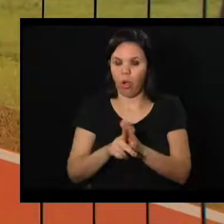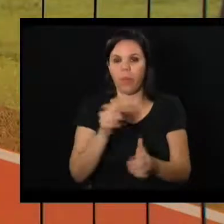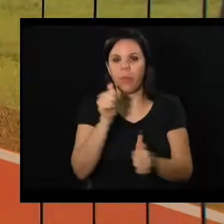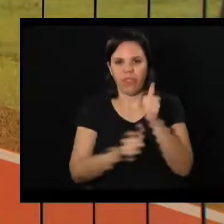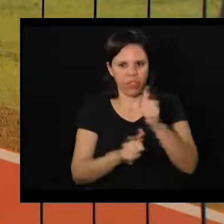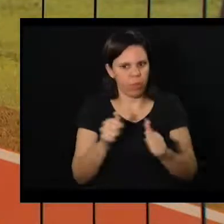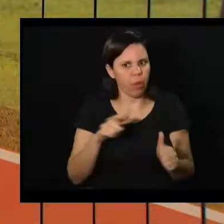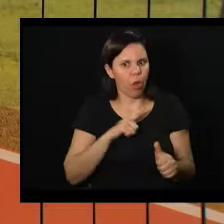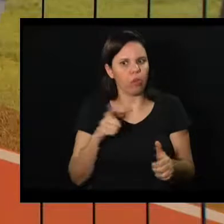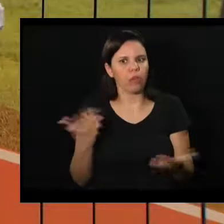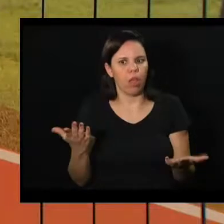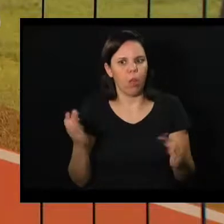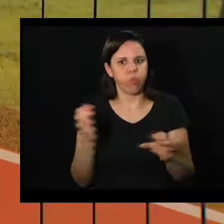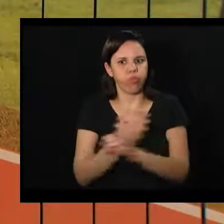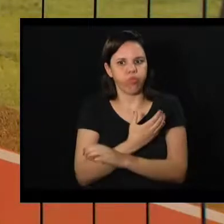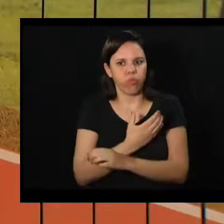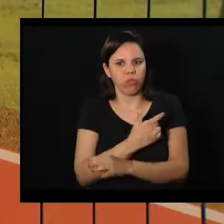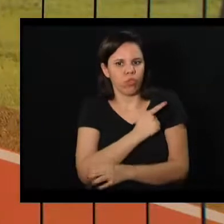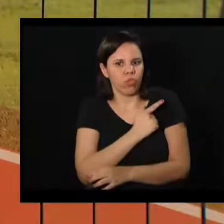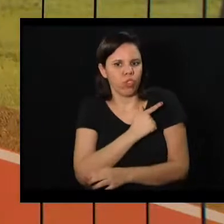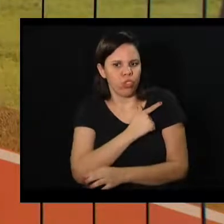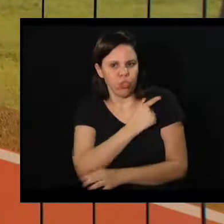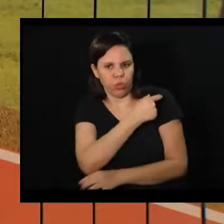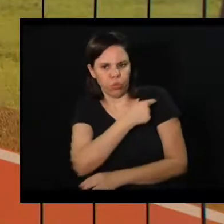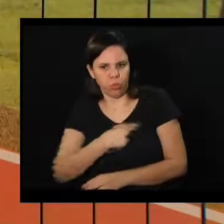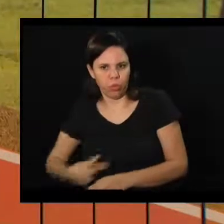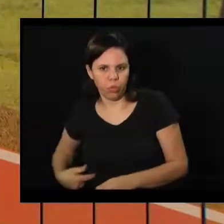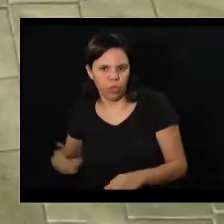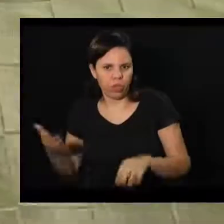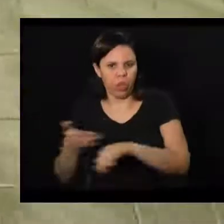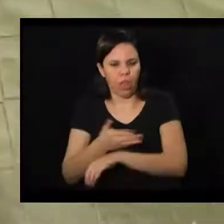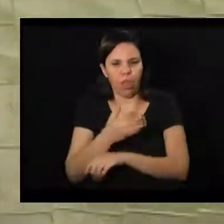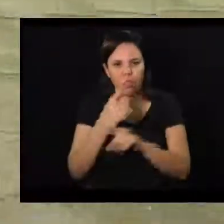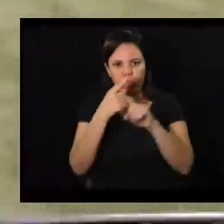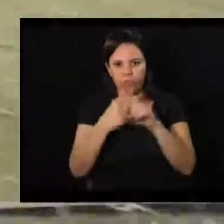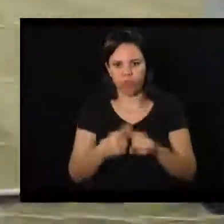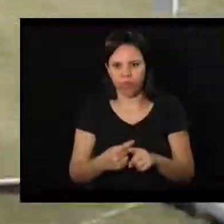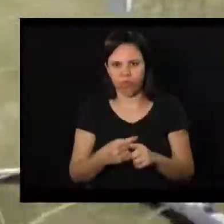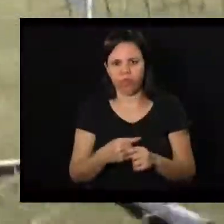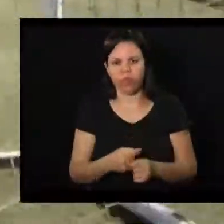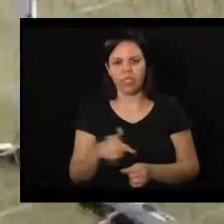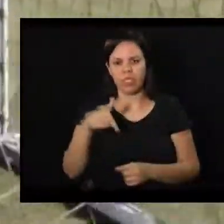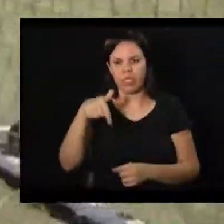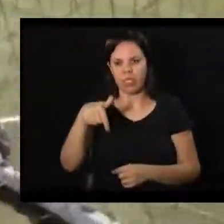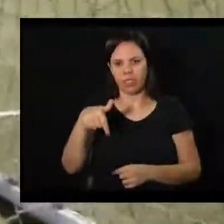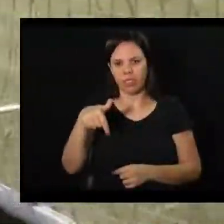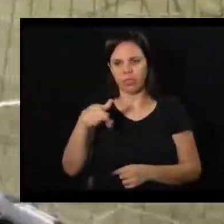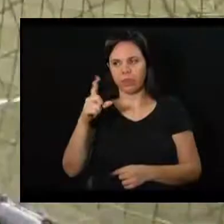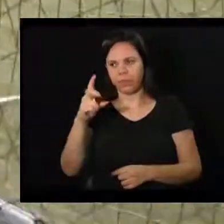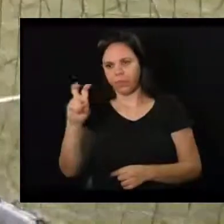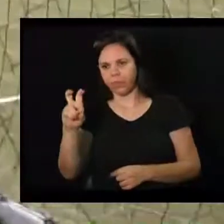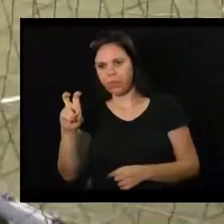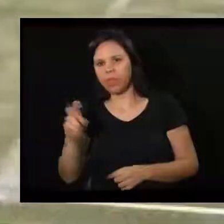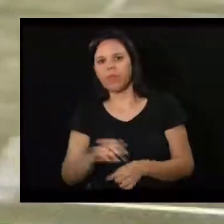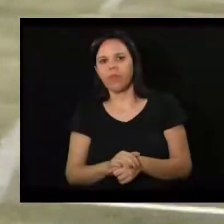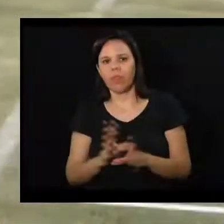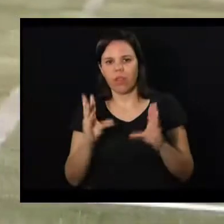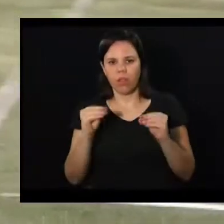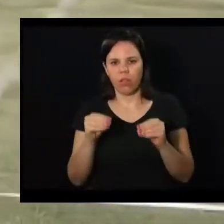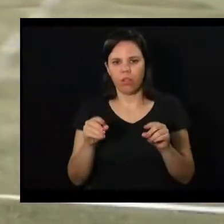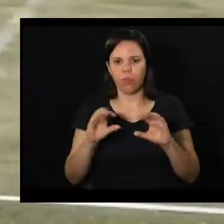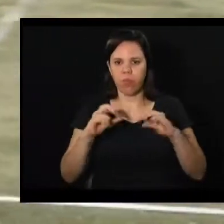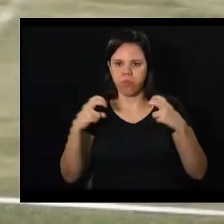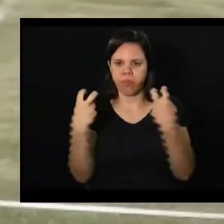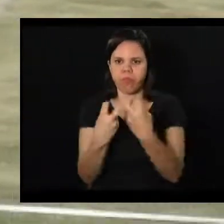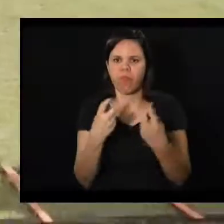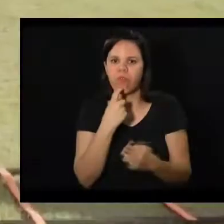cheia da Série B. Guarani e Ponte Preta entram em campo. Às 7h15 da noite, no estádio Brinco de Ouro, o Guarani